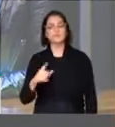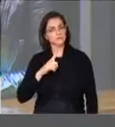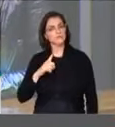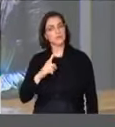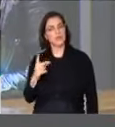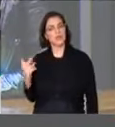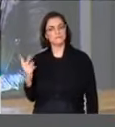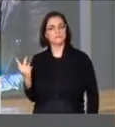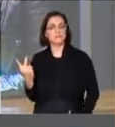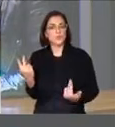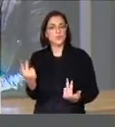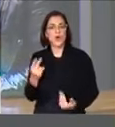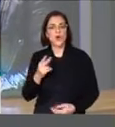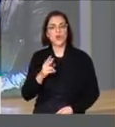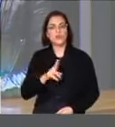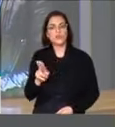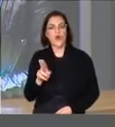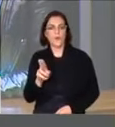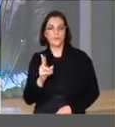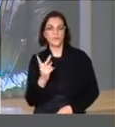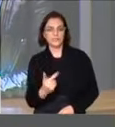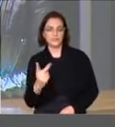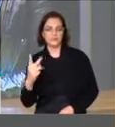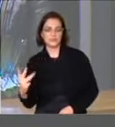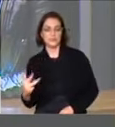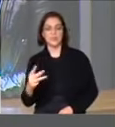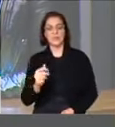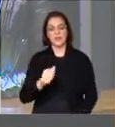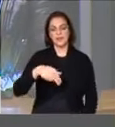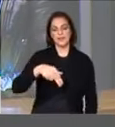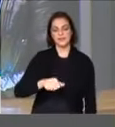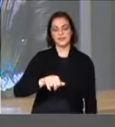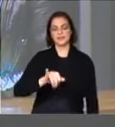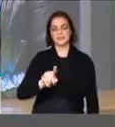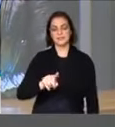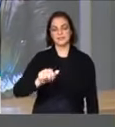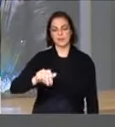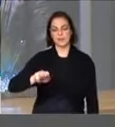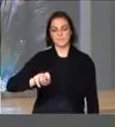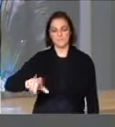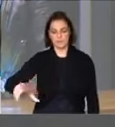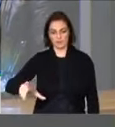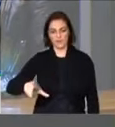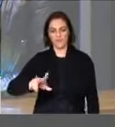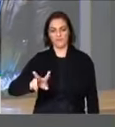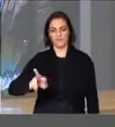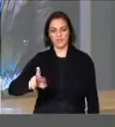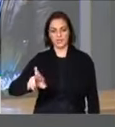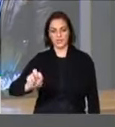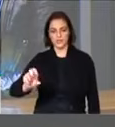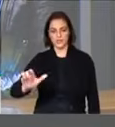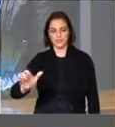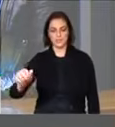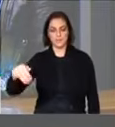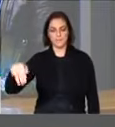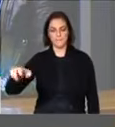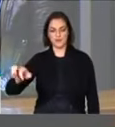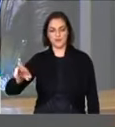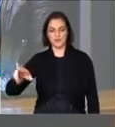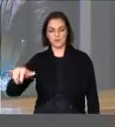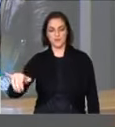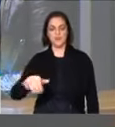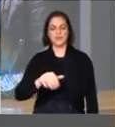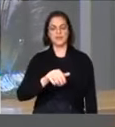nossos sobrenomes. Ana Isabel Versosa de Sá Mercury, Alice Maria Versosa